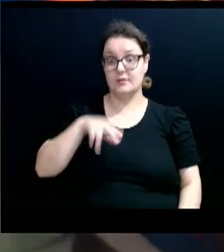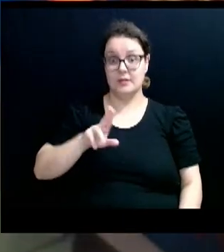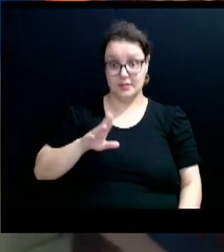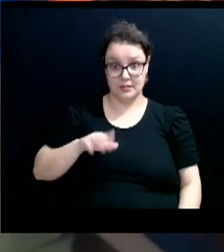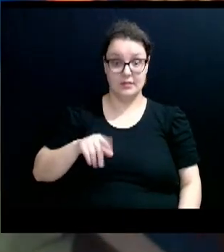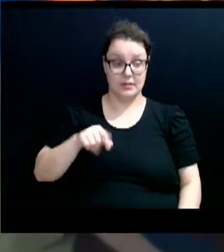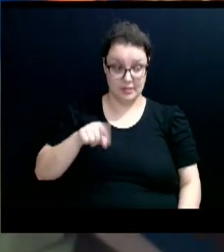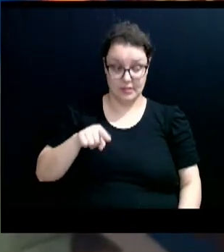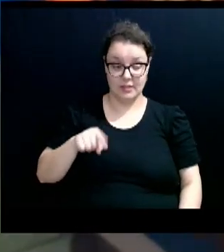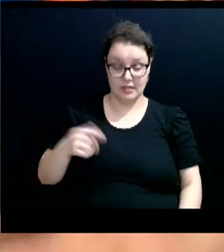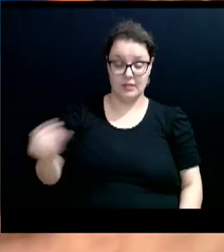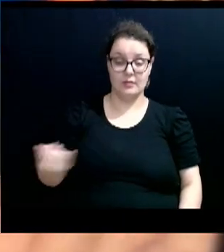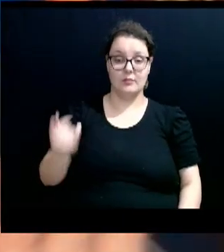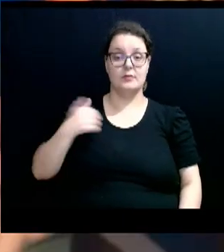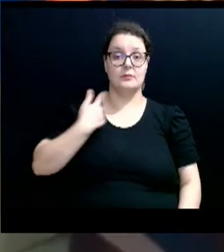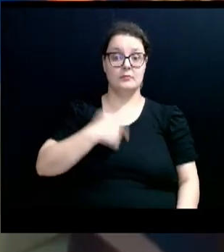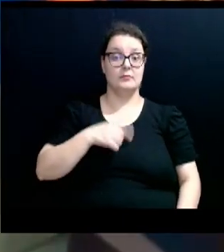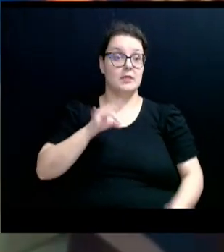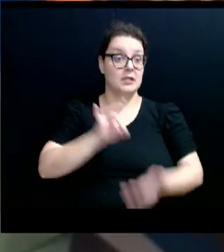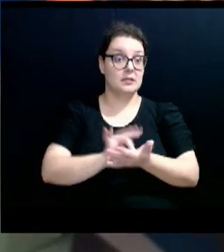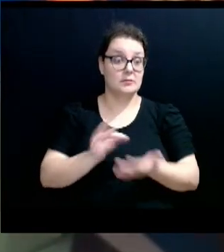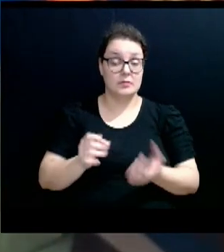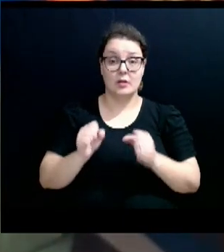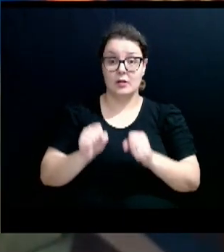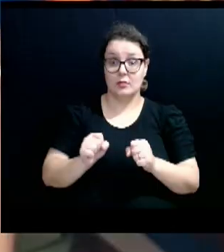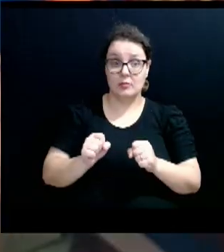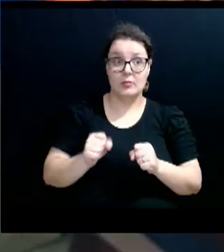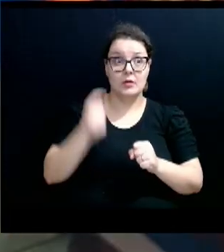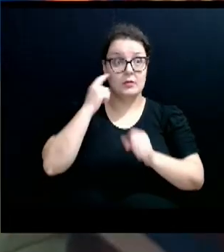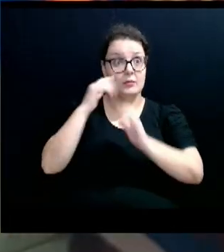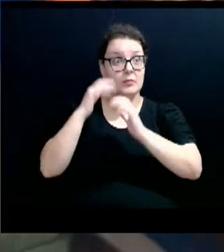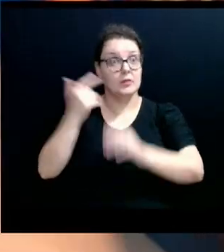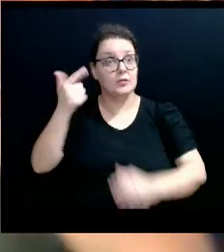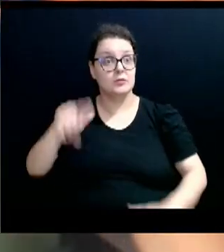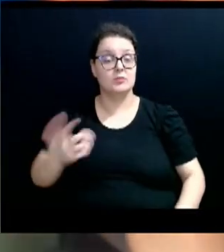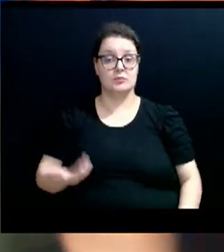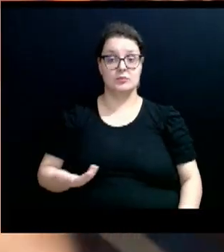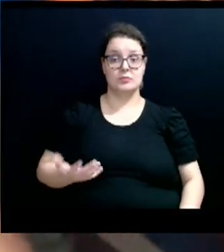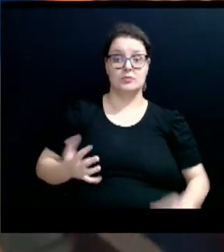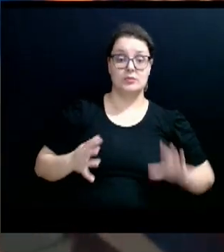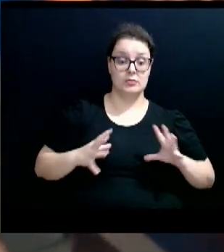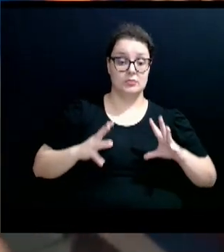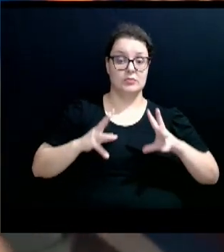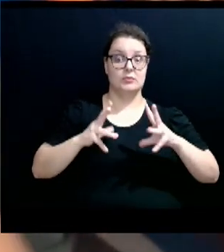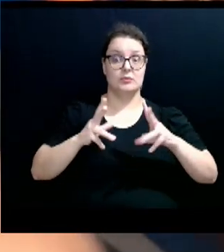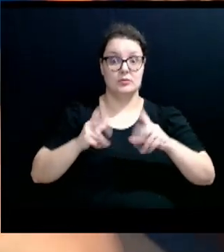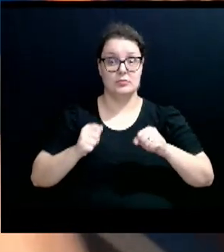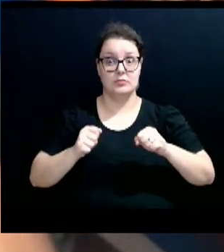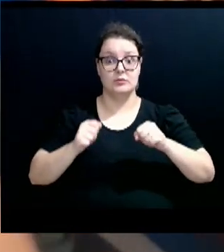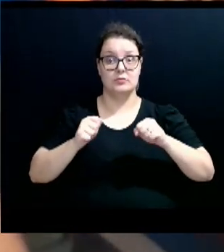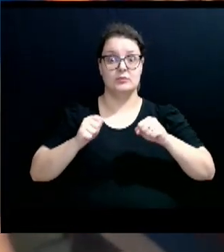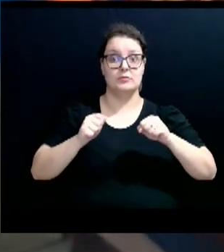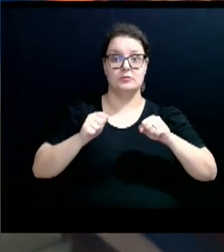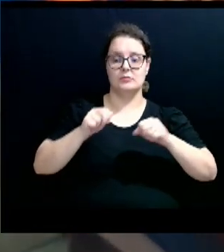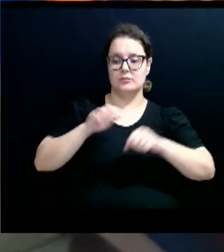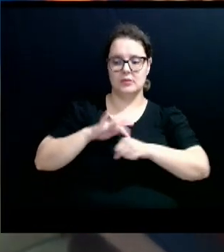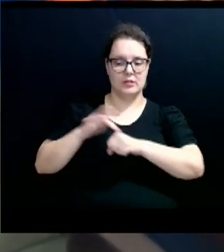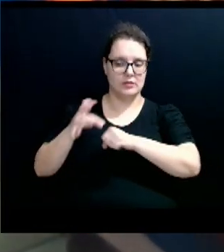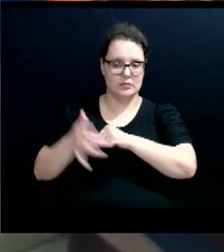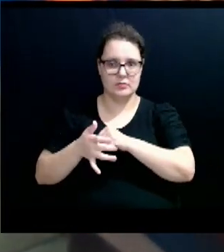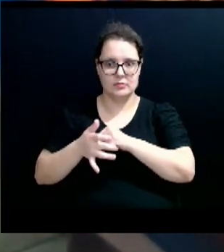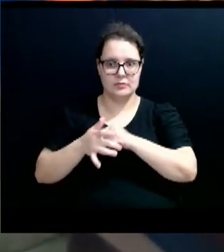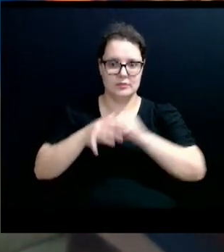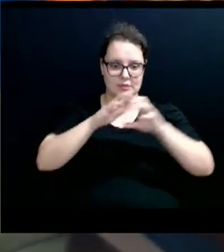Mas a gente realmente pode repensar na questão de tudo estar na nuvem, na rede social. Eu já fui